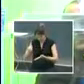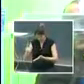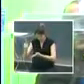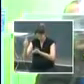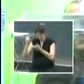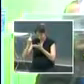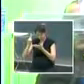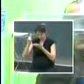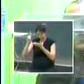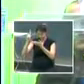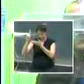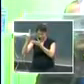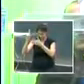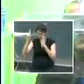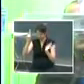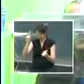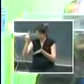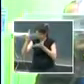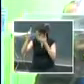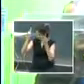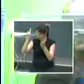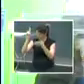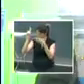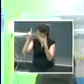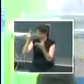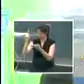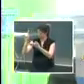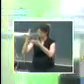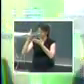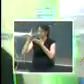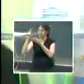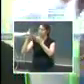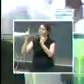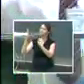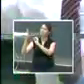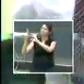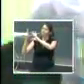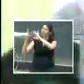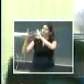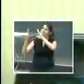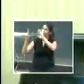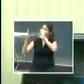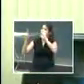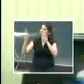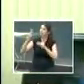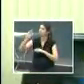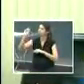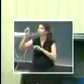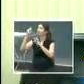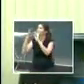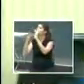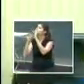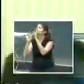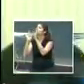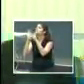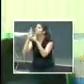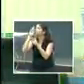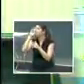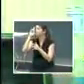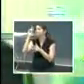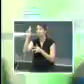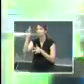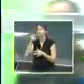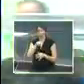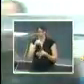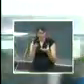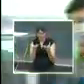Deus, exalte a Deus, glorifique ao nome do Senhor. Se você quer